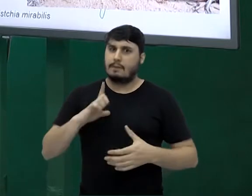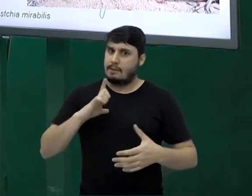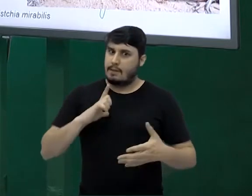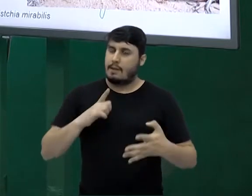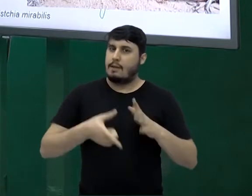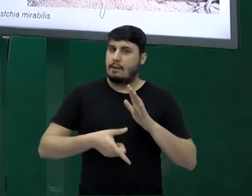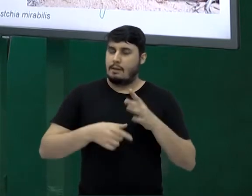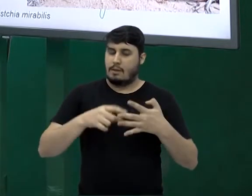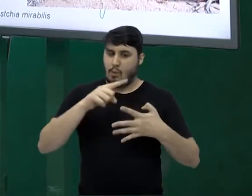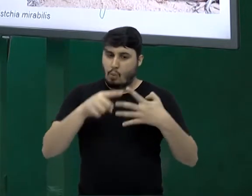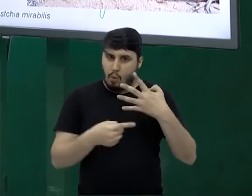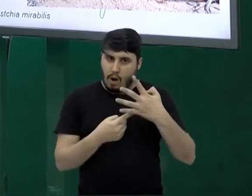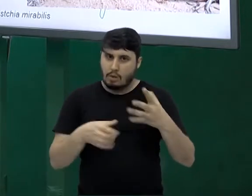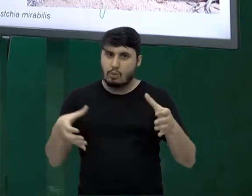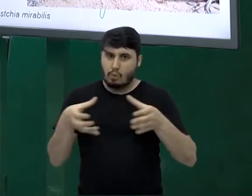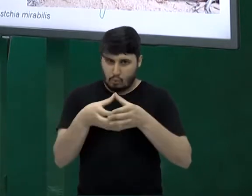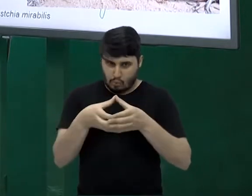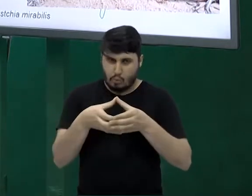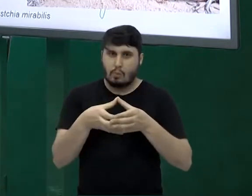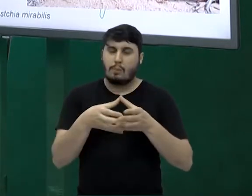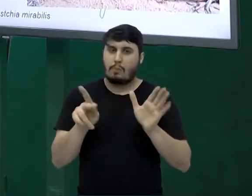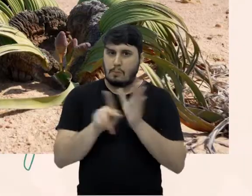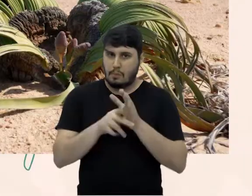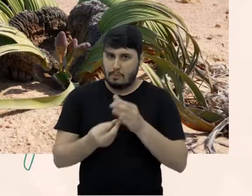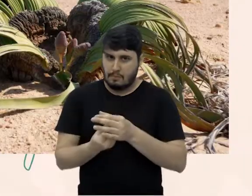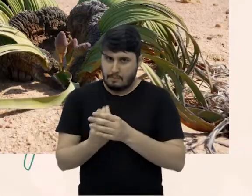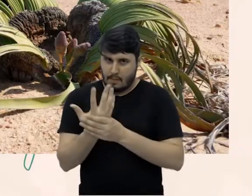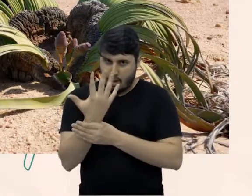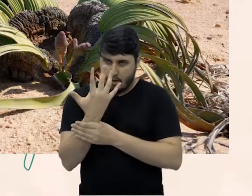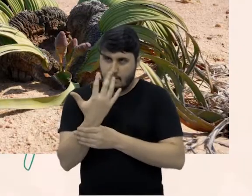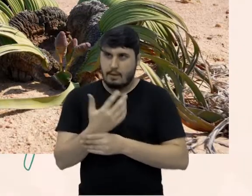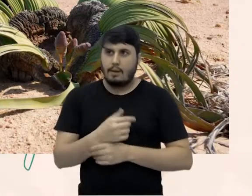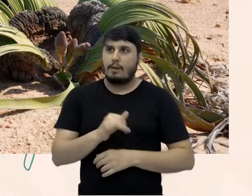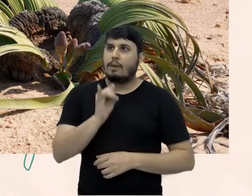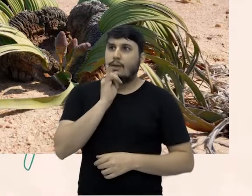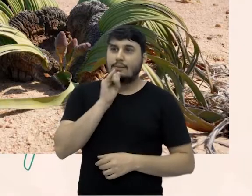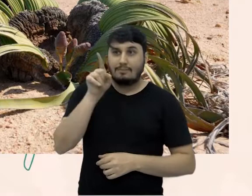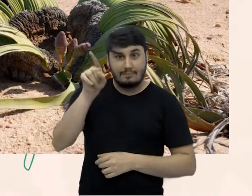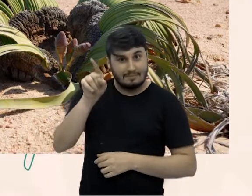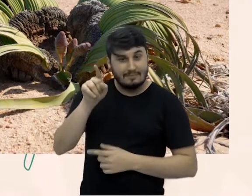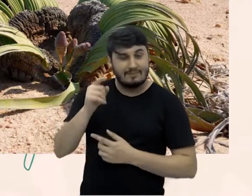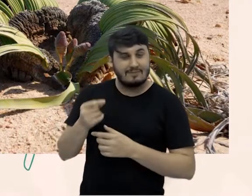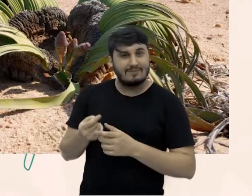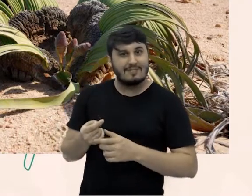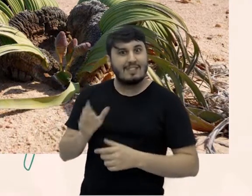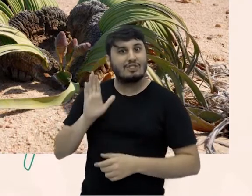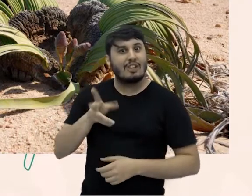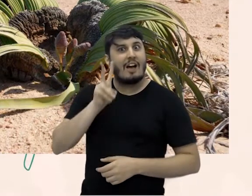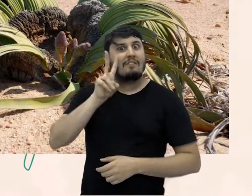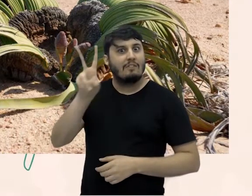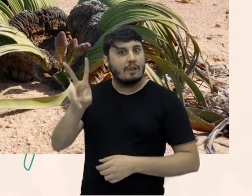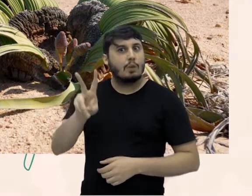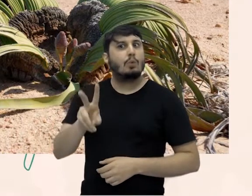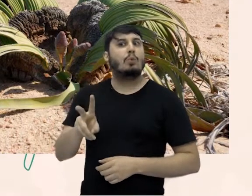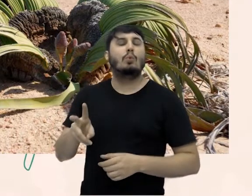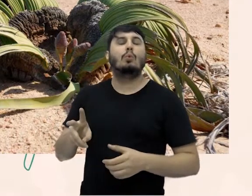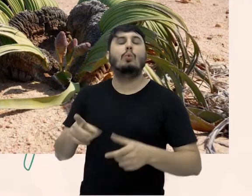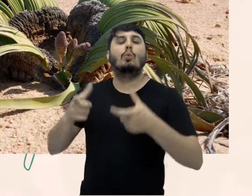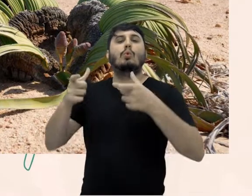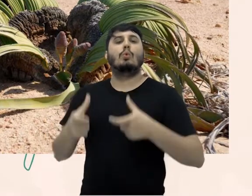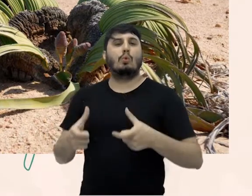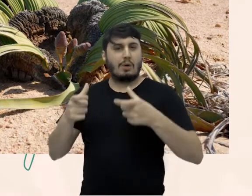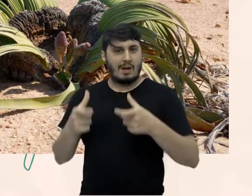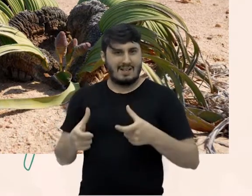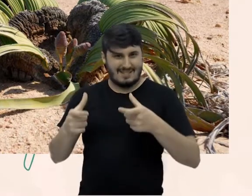4 grupos, como eu falei para vocês. As cicadófitas, são essas palmeirinhas aqui, que você já